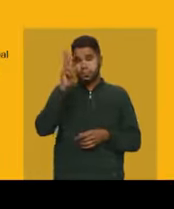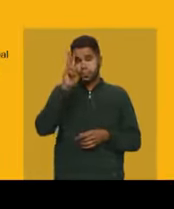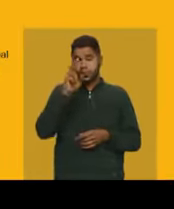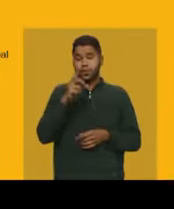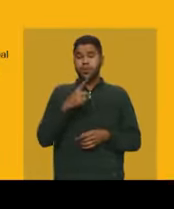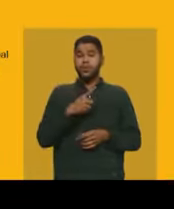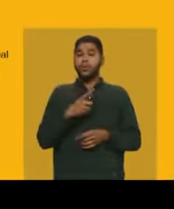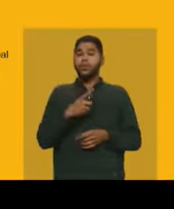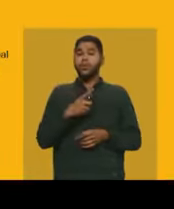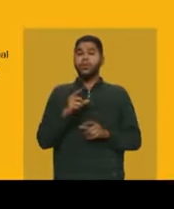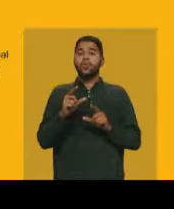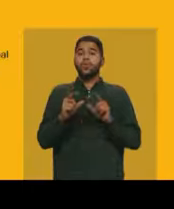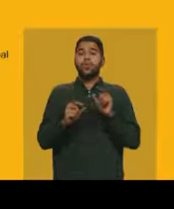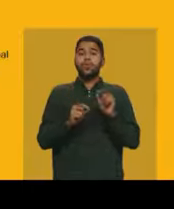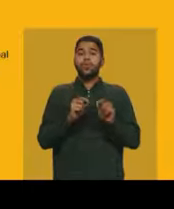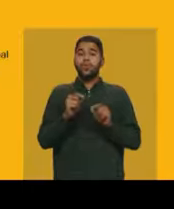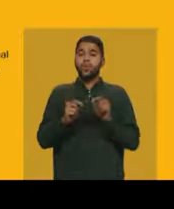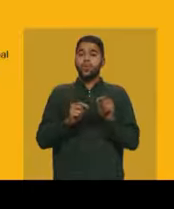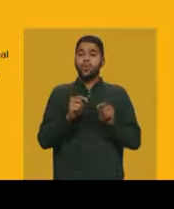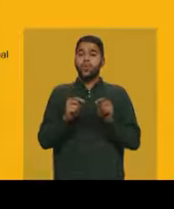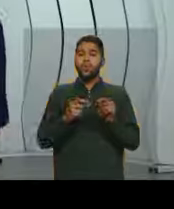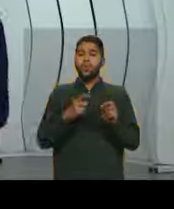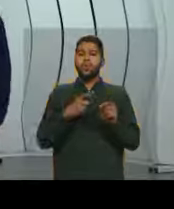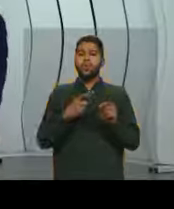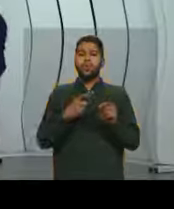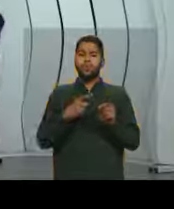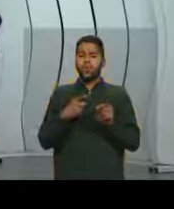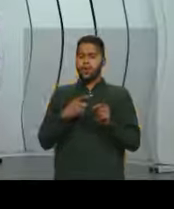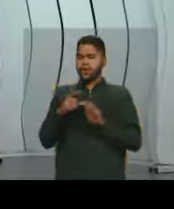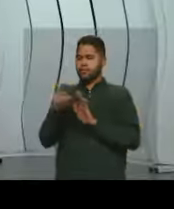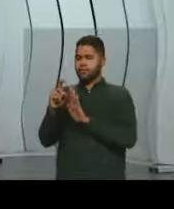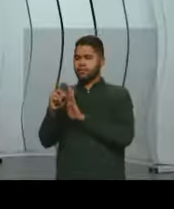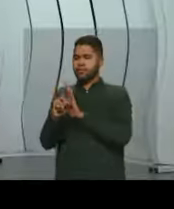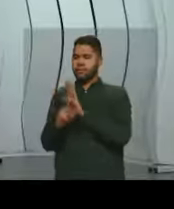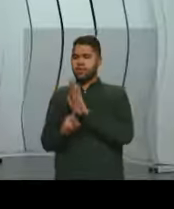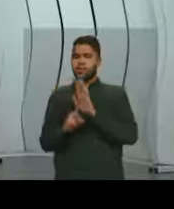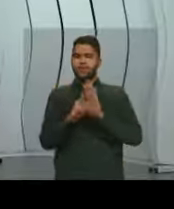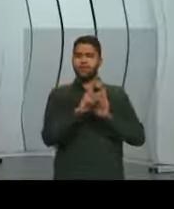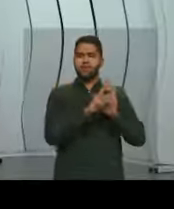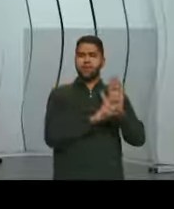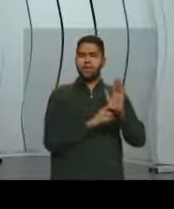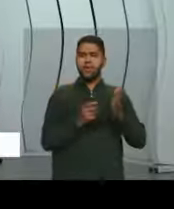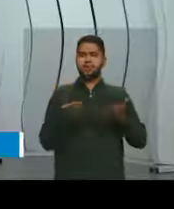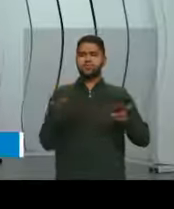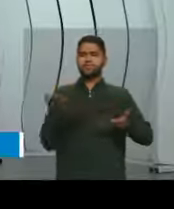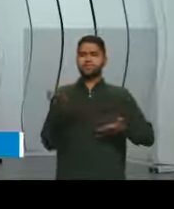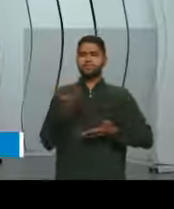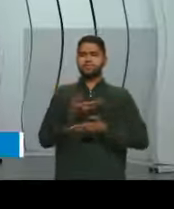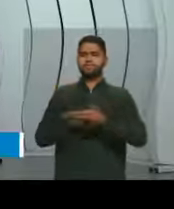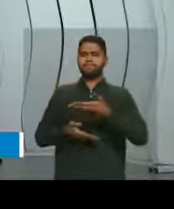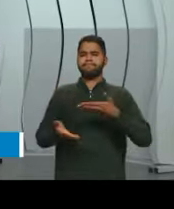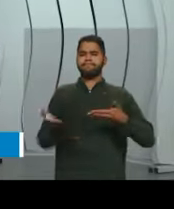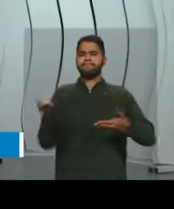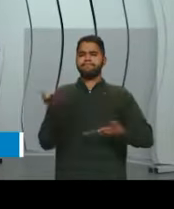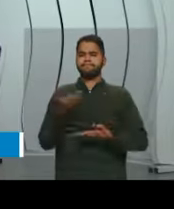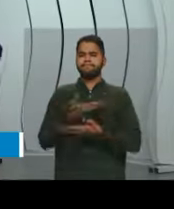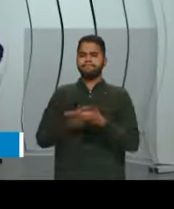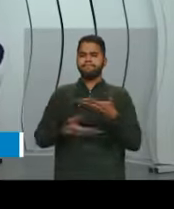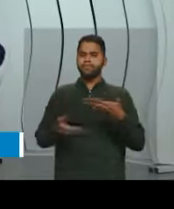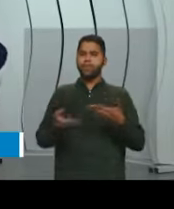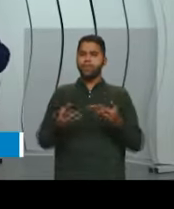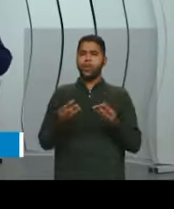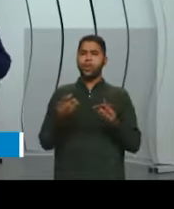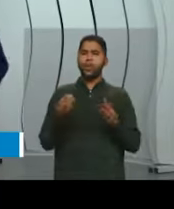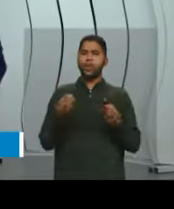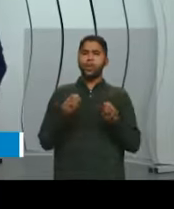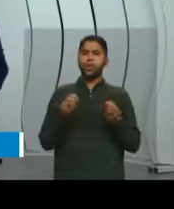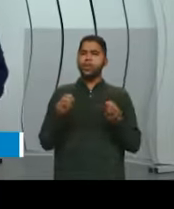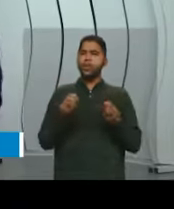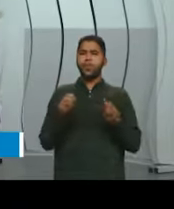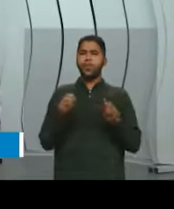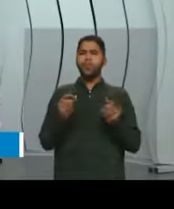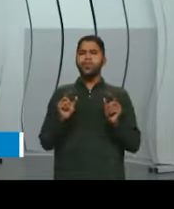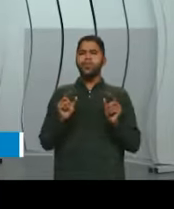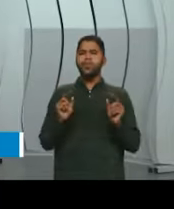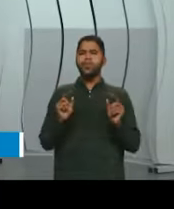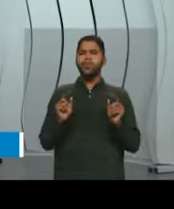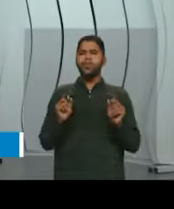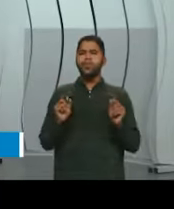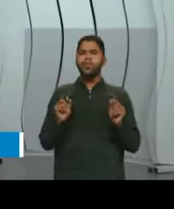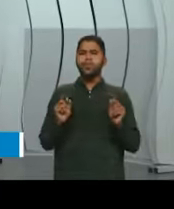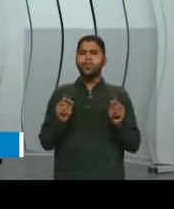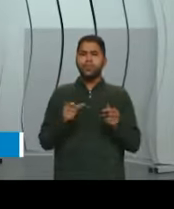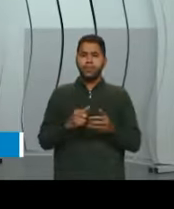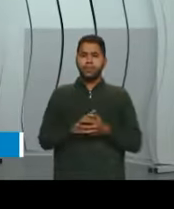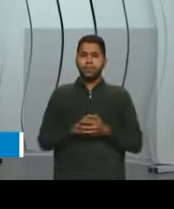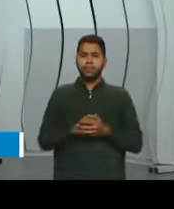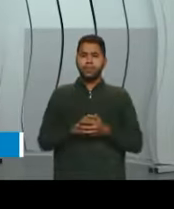temos uma intertextualidade. Vai prestando atenção, o diálogo aqui é com o quê? Olha